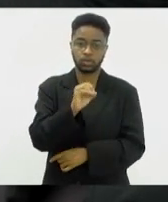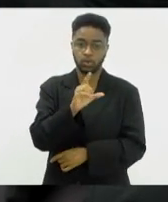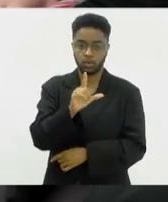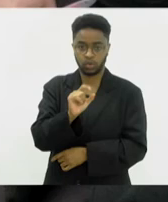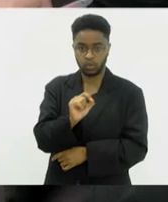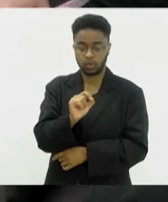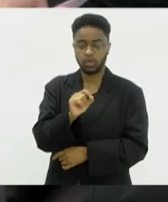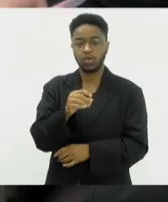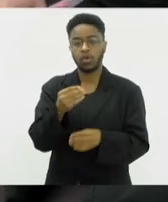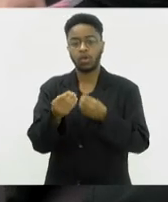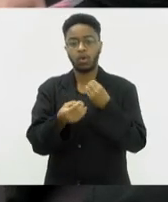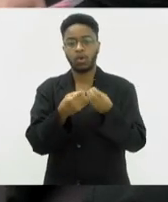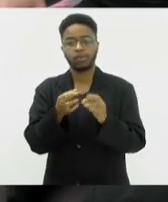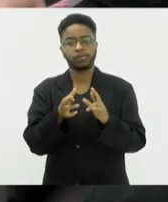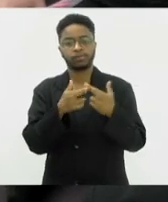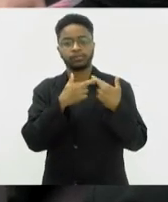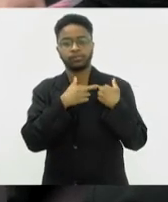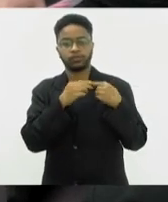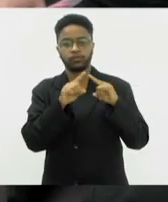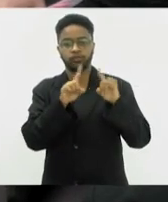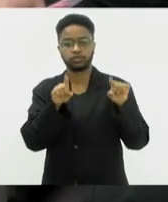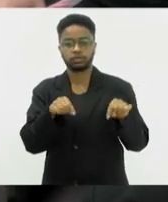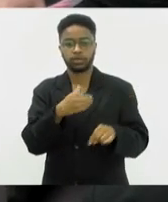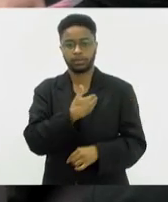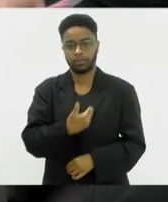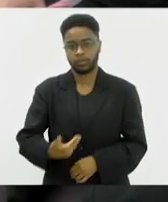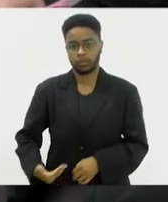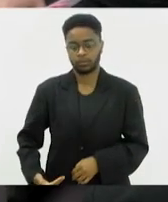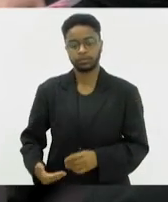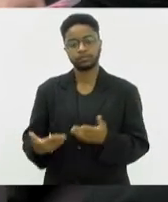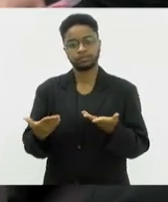responsabilização do servidor público. Então, fica aqui